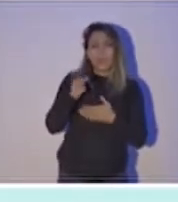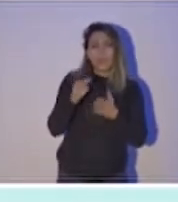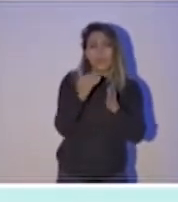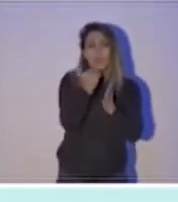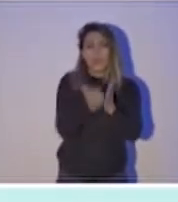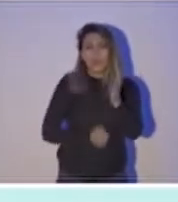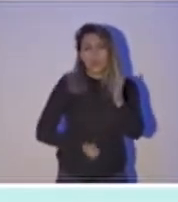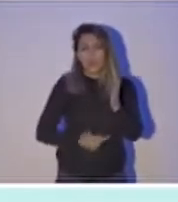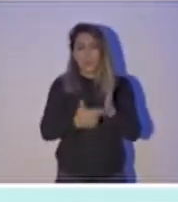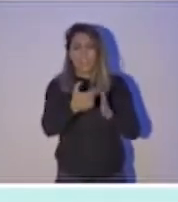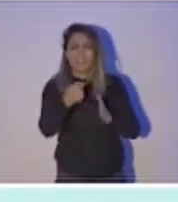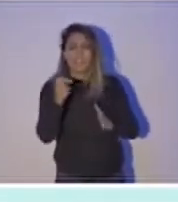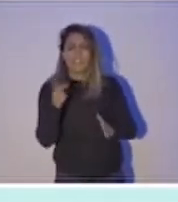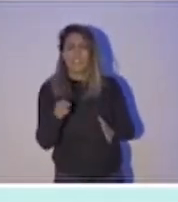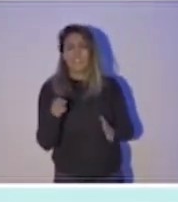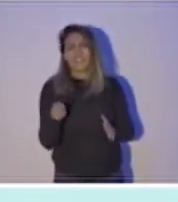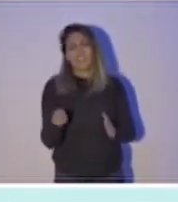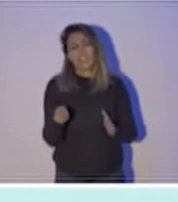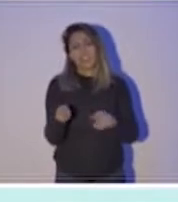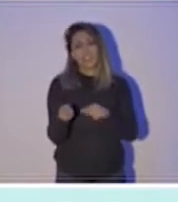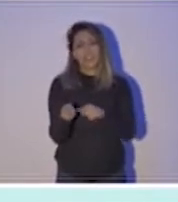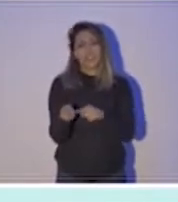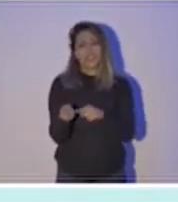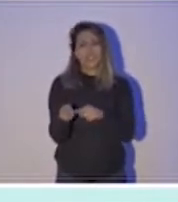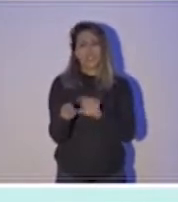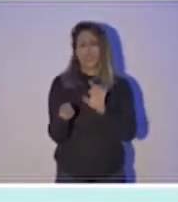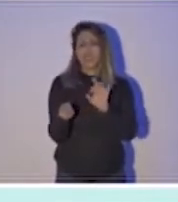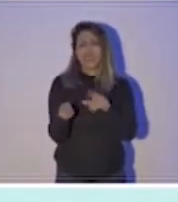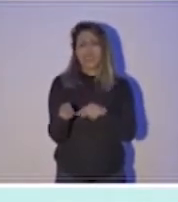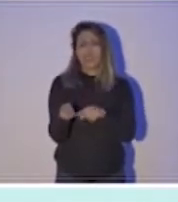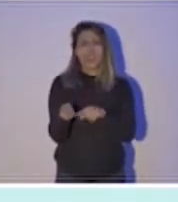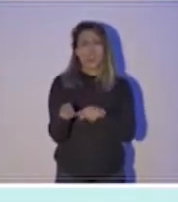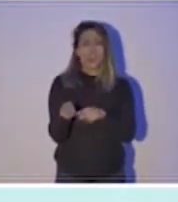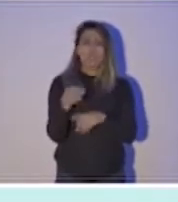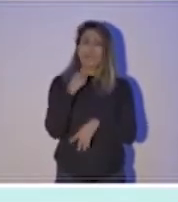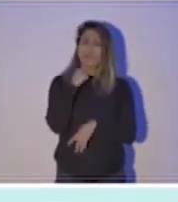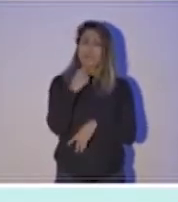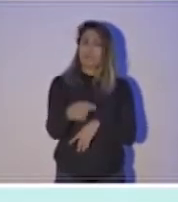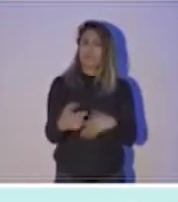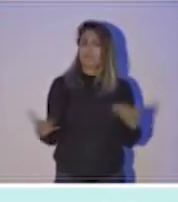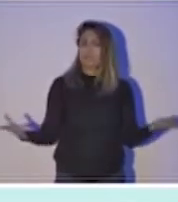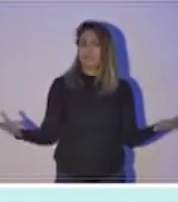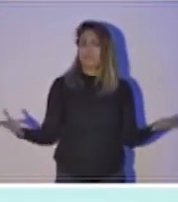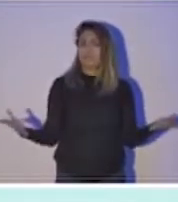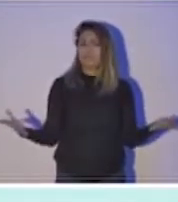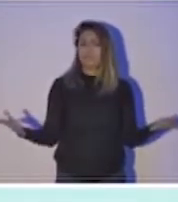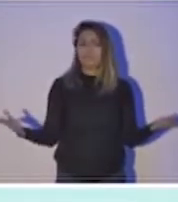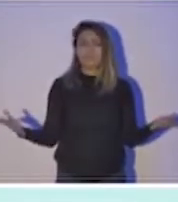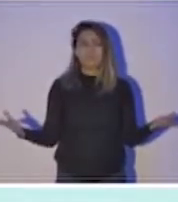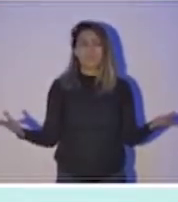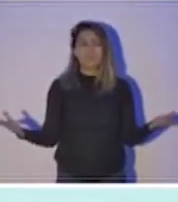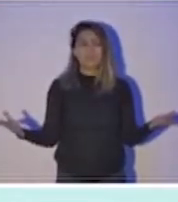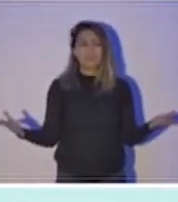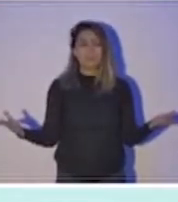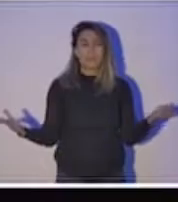impossível. Isso é muito errado, né? Acho que vocês acham isso também. Vocês que é professor, sentem na pele.